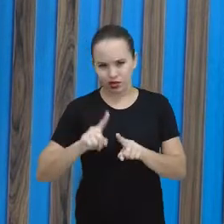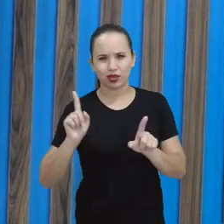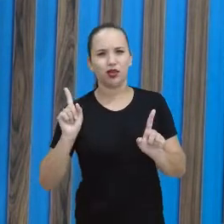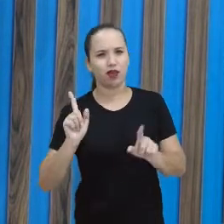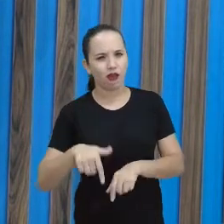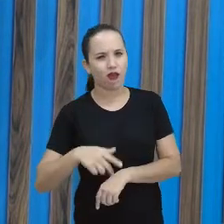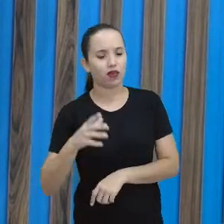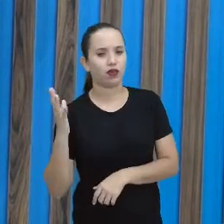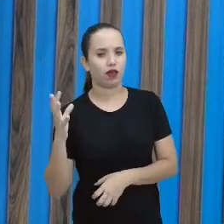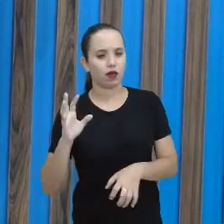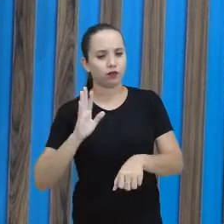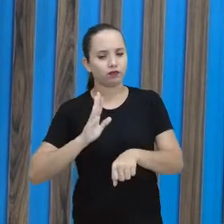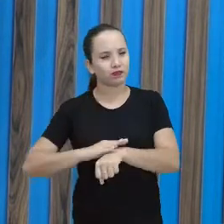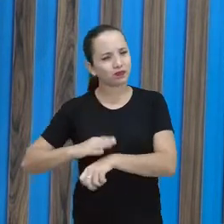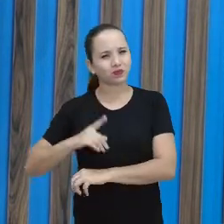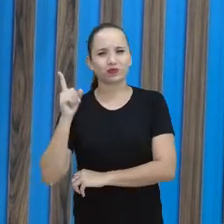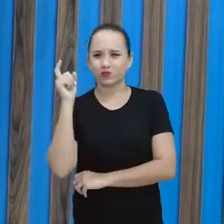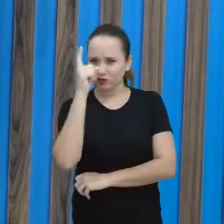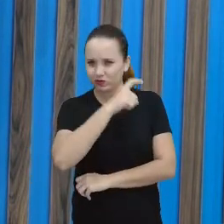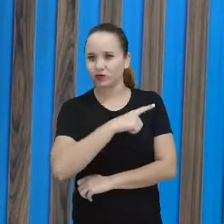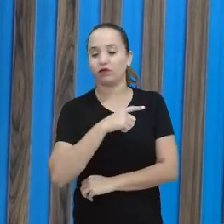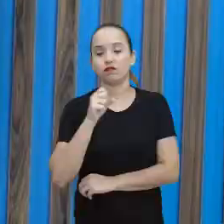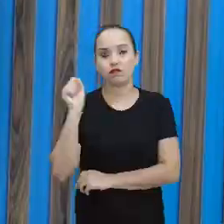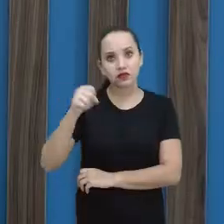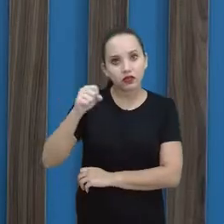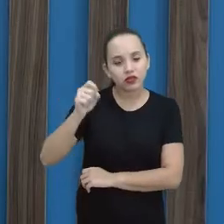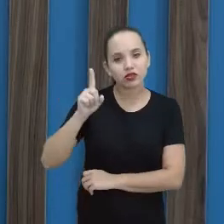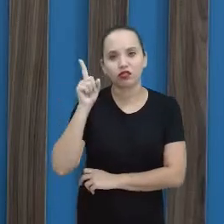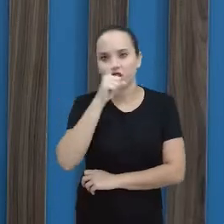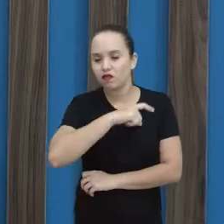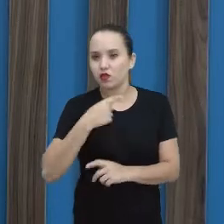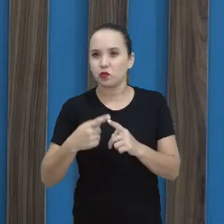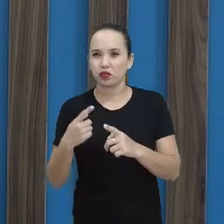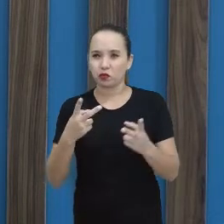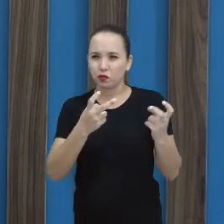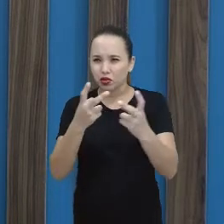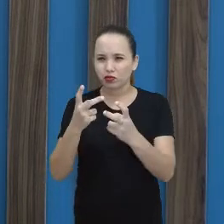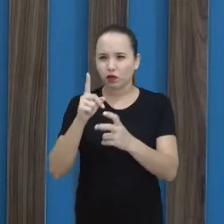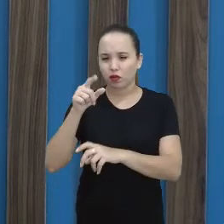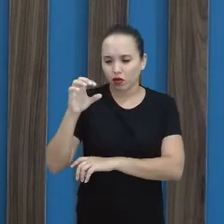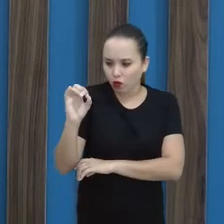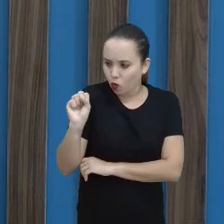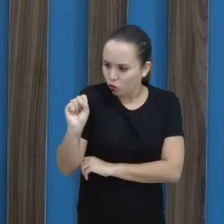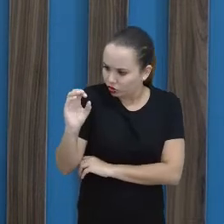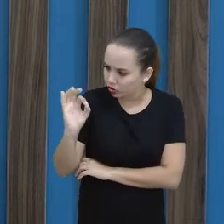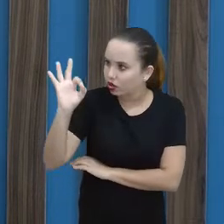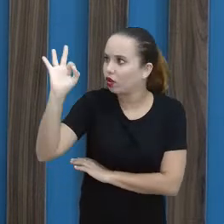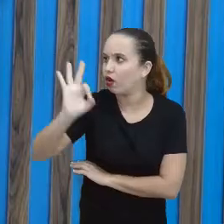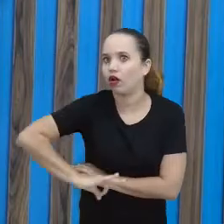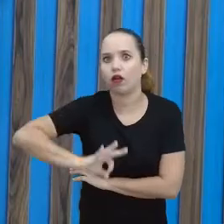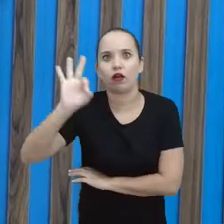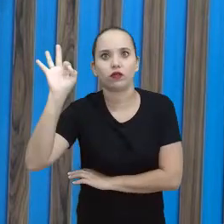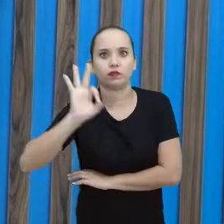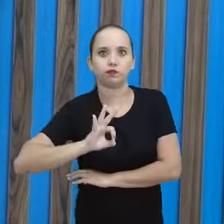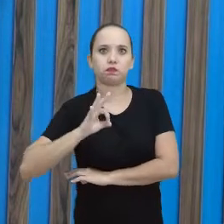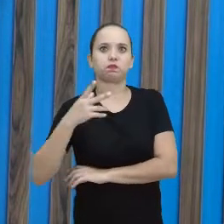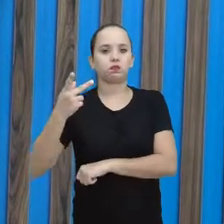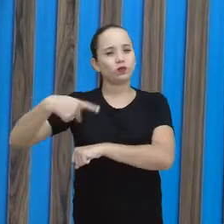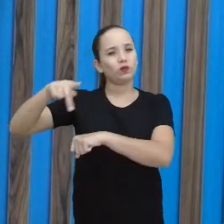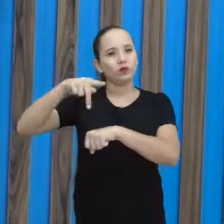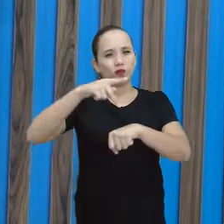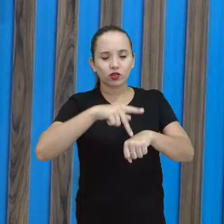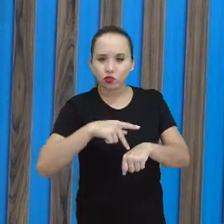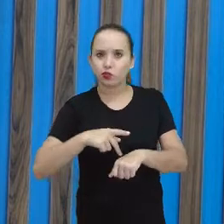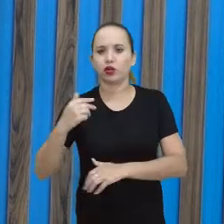professora Cláudia? Bem difícil. Quando nós observamos 80%, né? 80% nos países em desenvolvimento, né? Então,